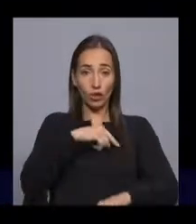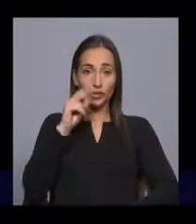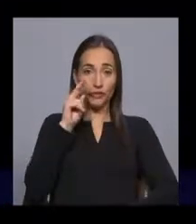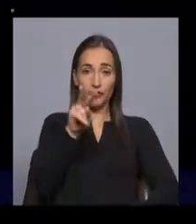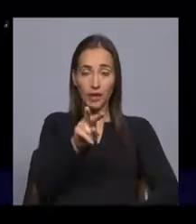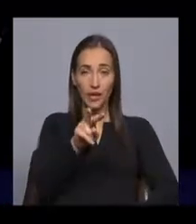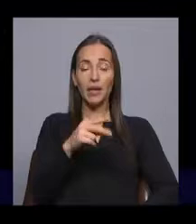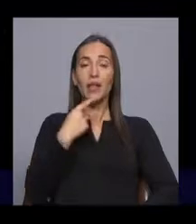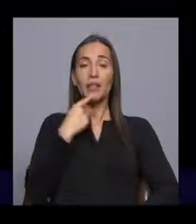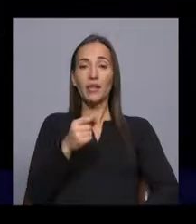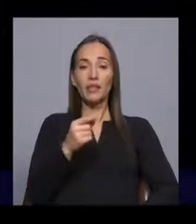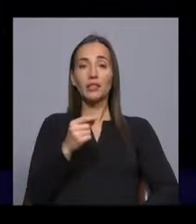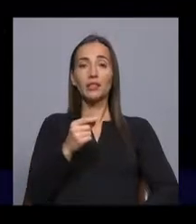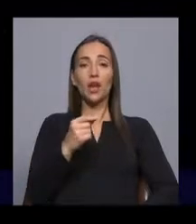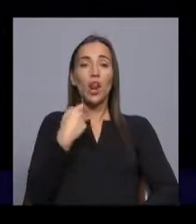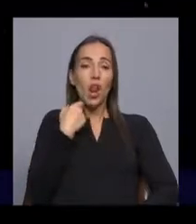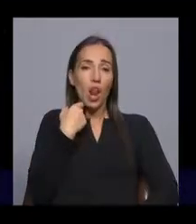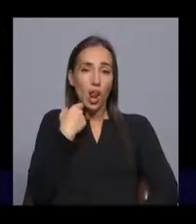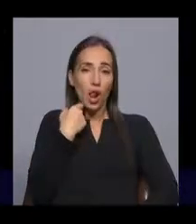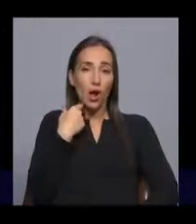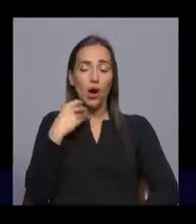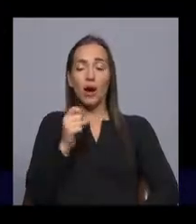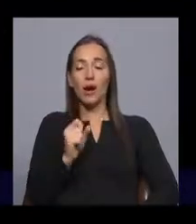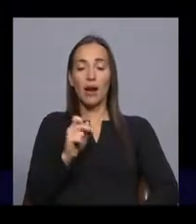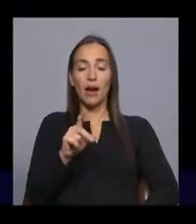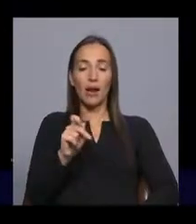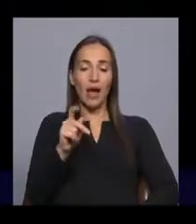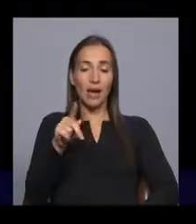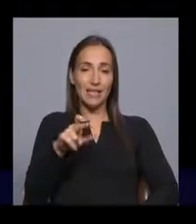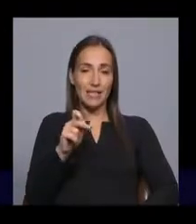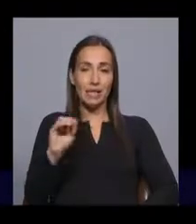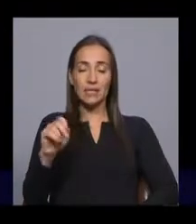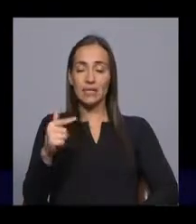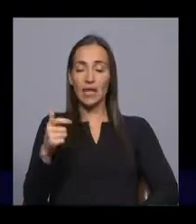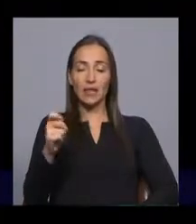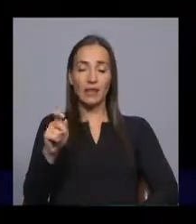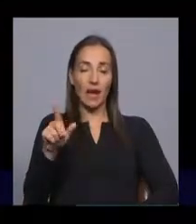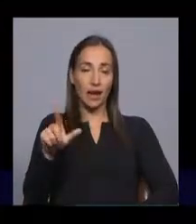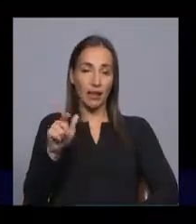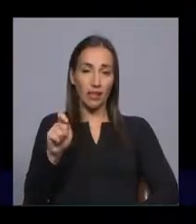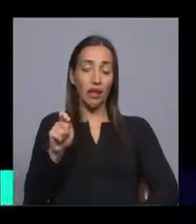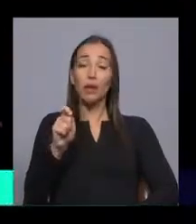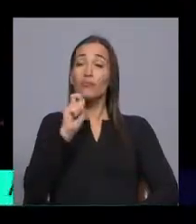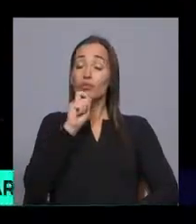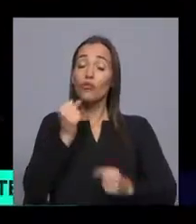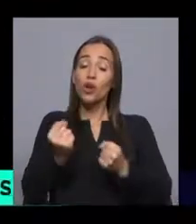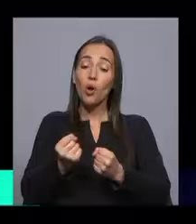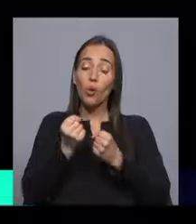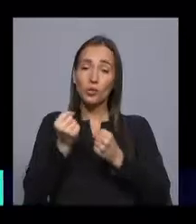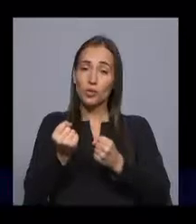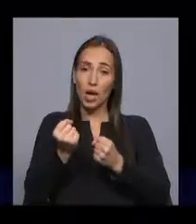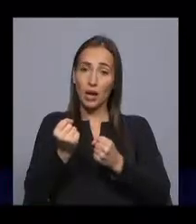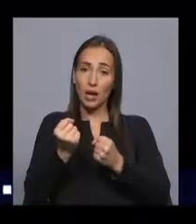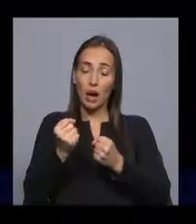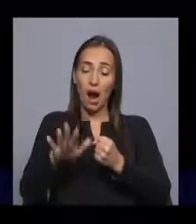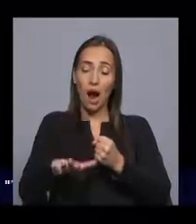as galáxias satélite, pequeninas, anãs, muito provavelmente não conseguem resistir na sua integridade quando passam uma ou